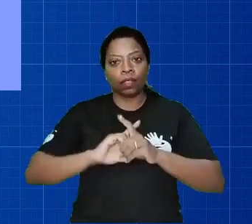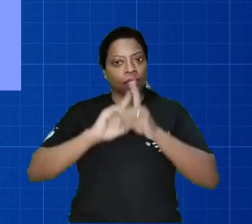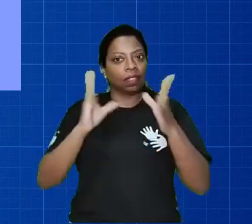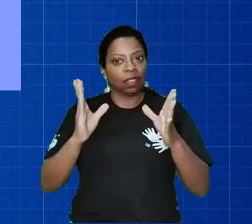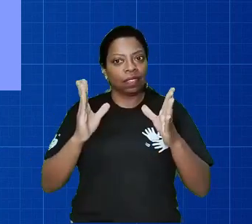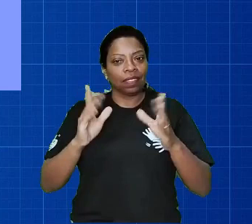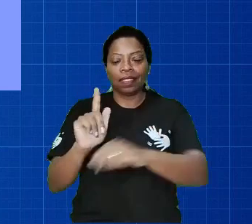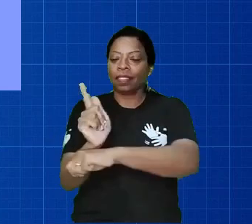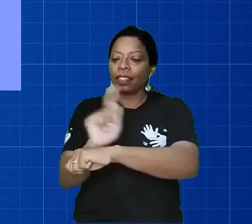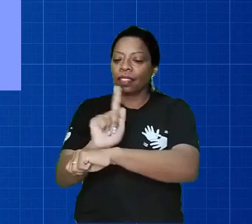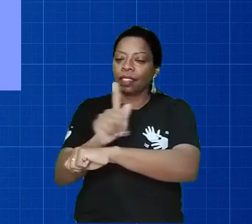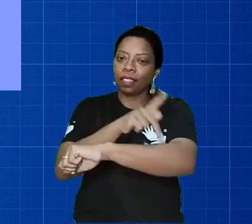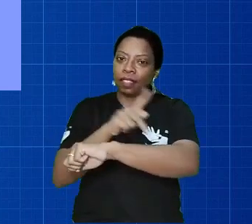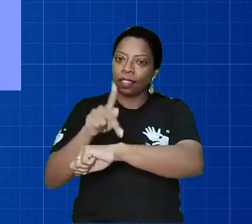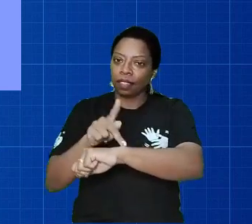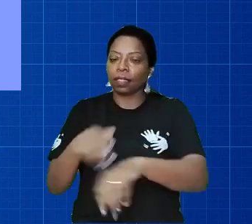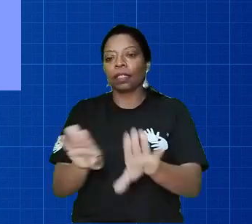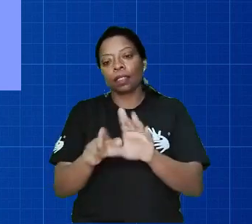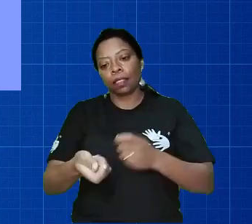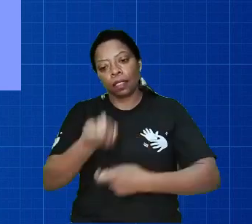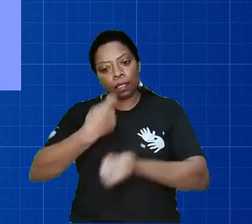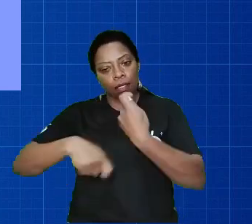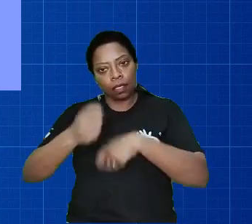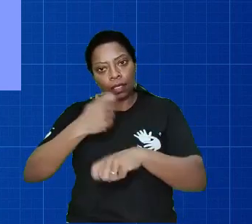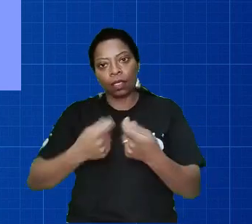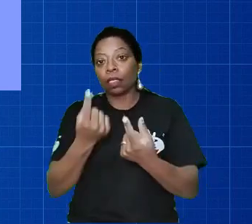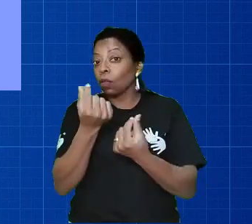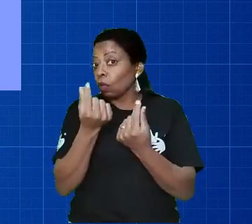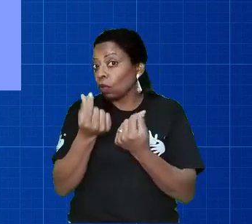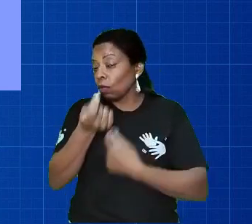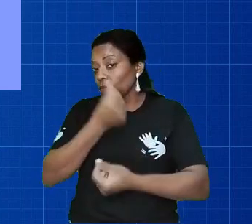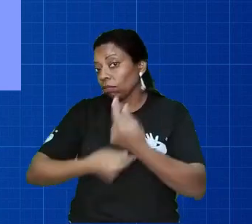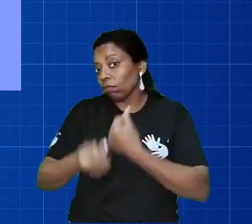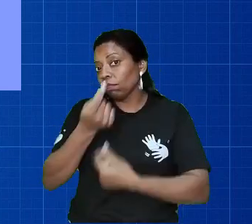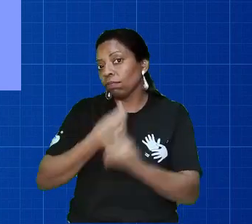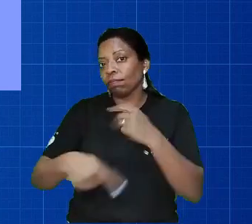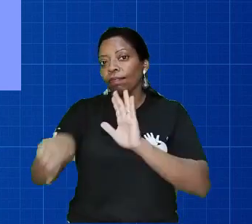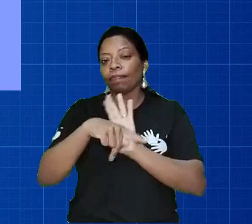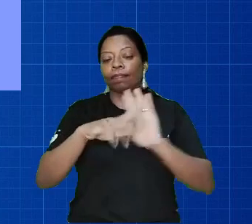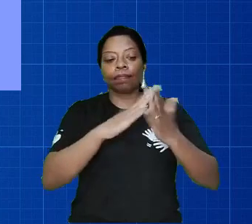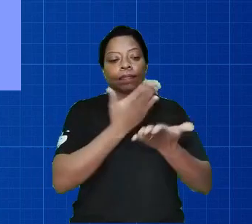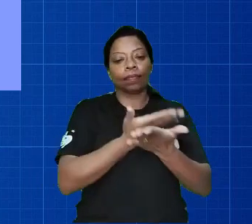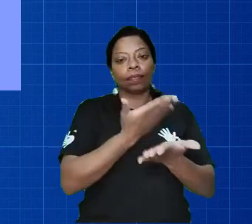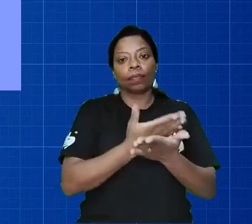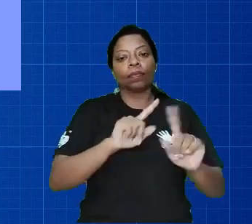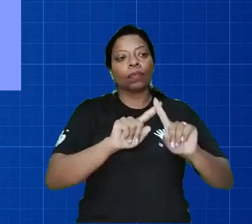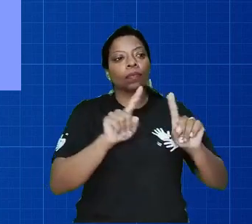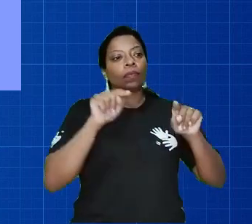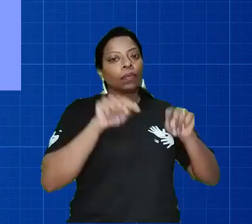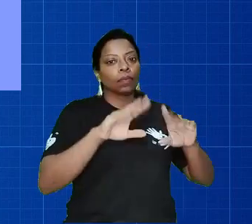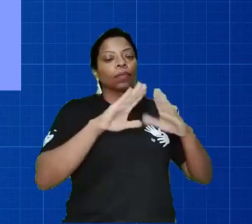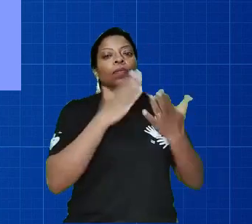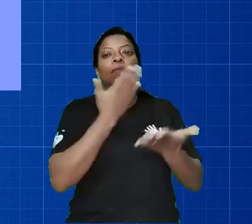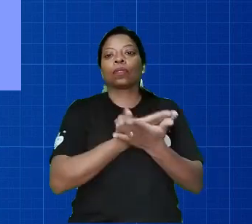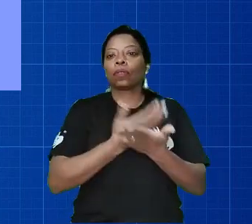pedagógica, administrativa e financeira da unidade. O importante é que a escola congregue a participação dos pais,